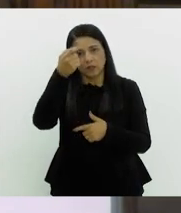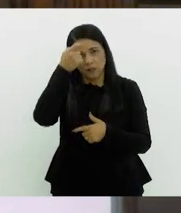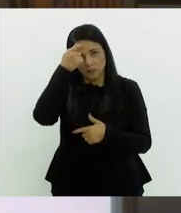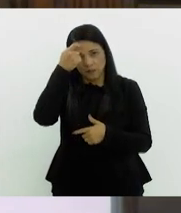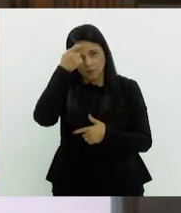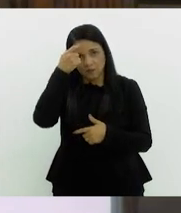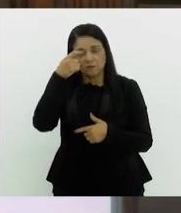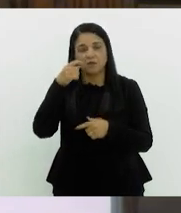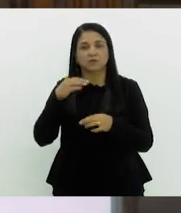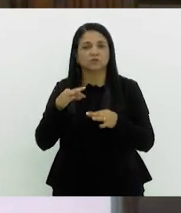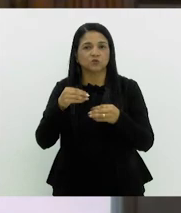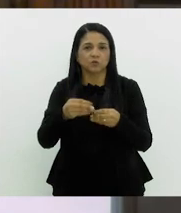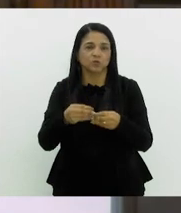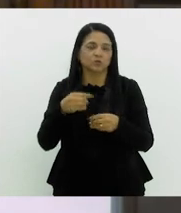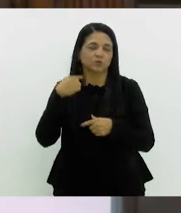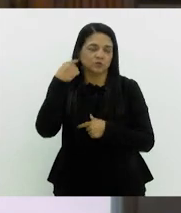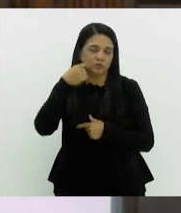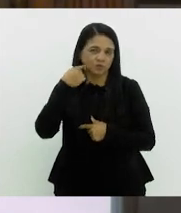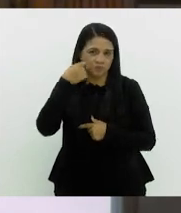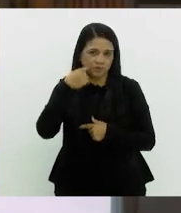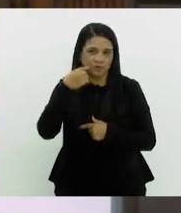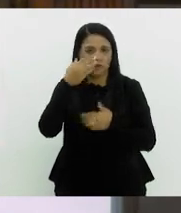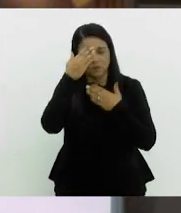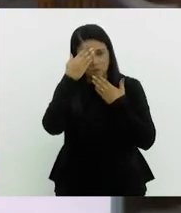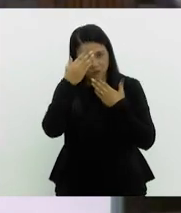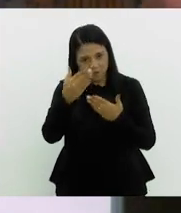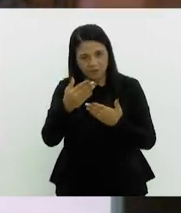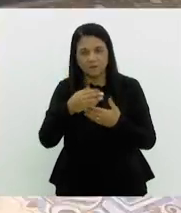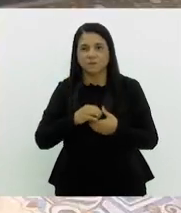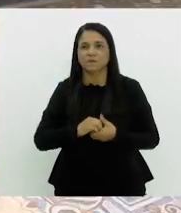nós, operadores do direito. Muito obrigado.